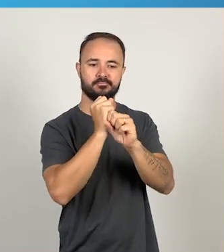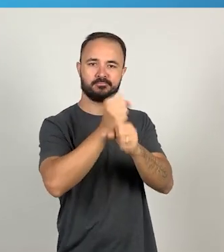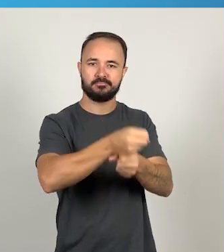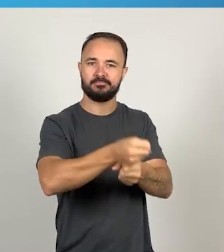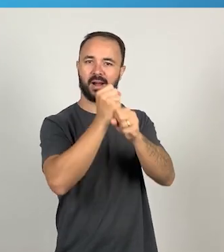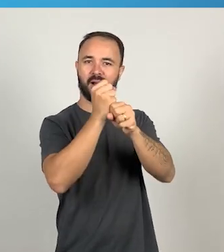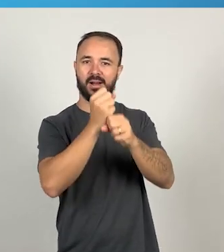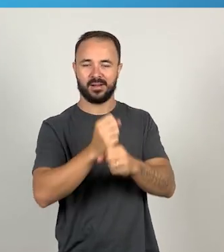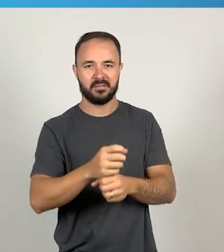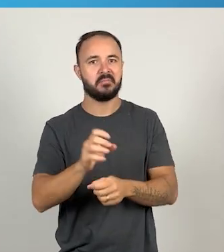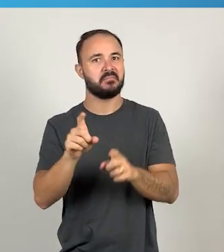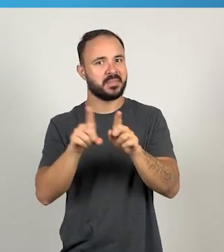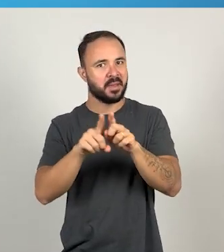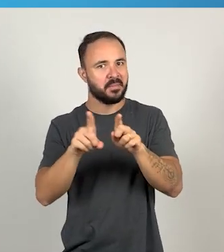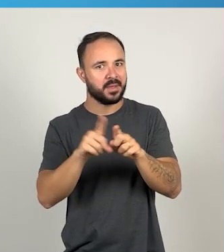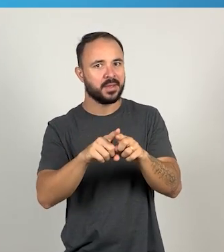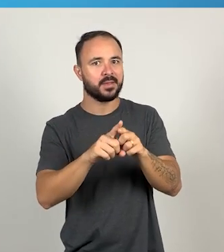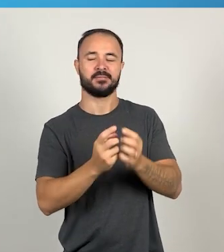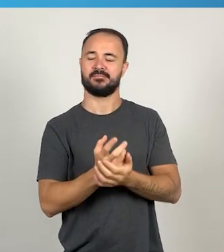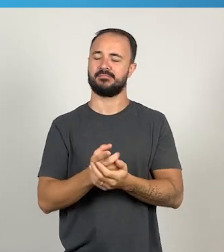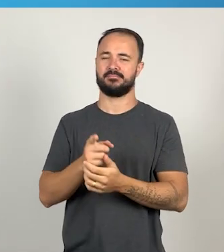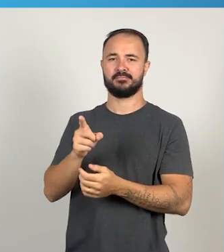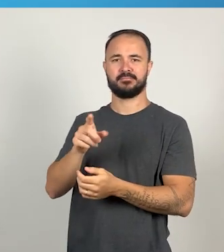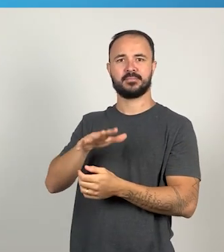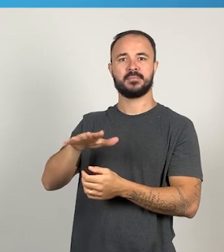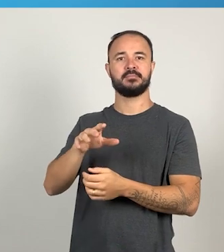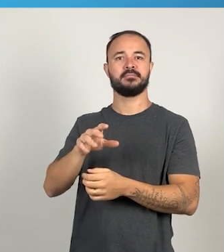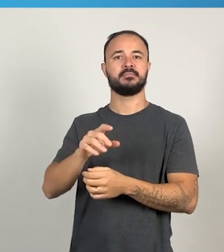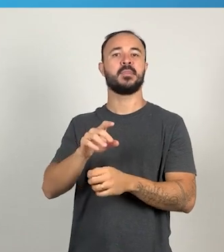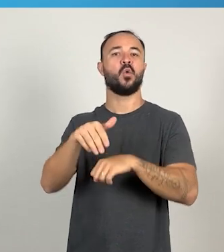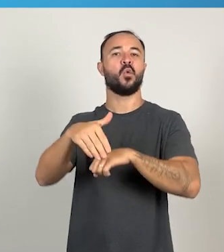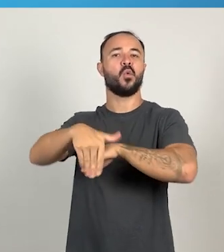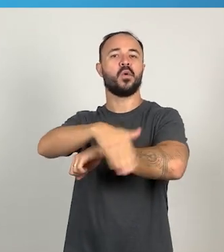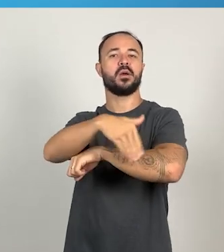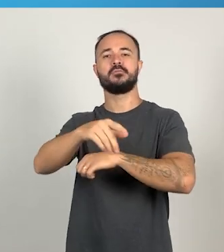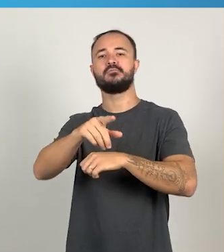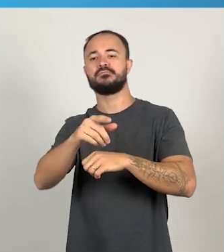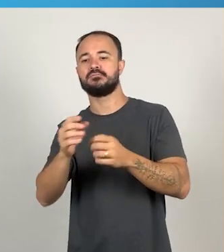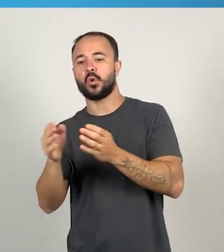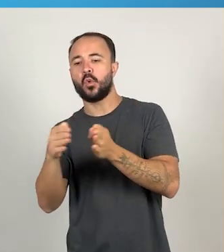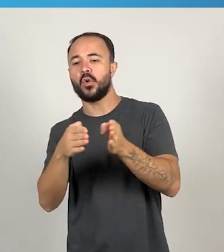o maior. Nos outros menores também tinha esses tipos de